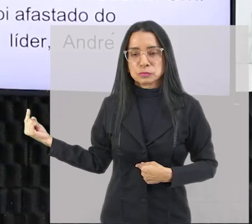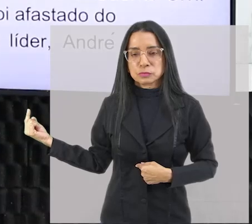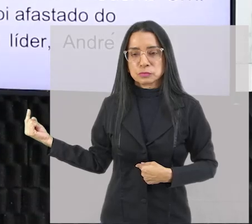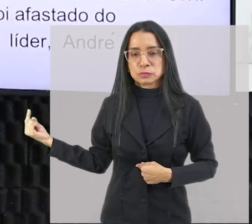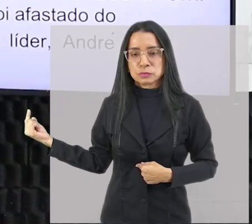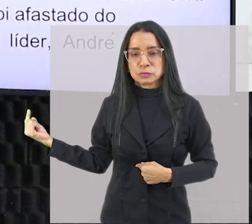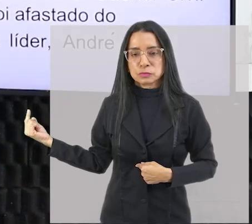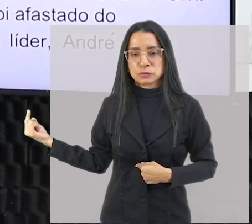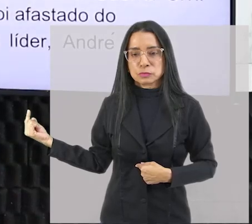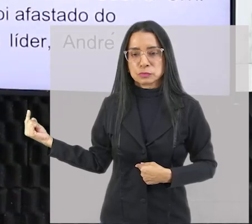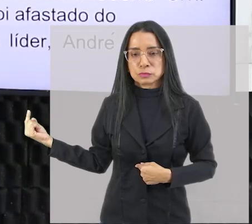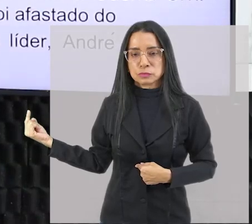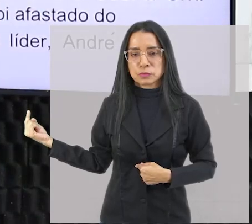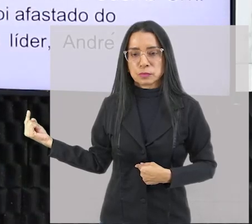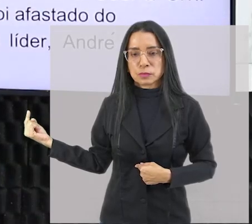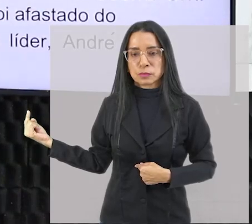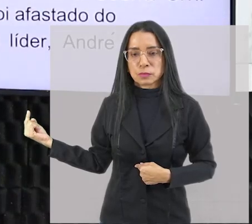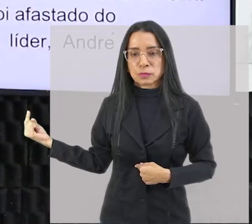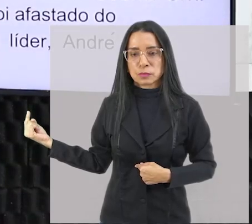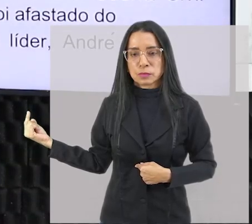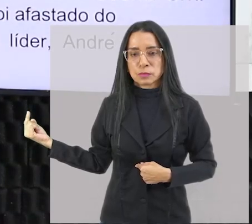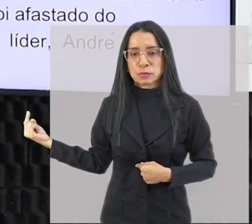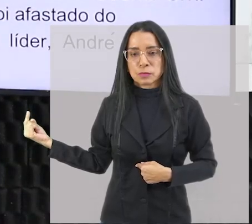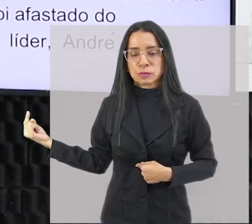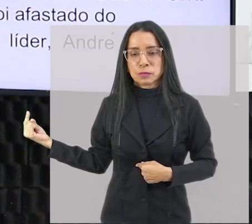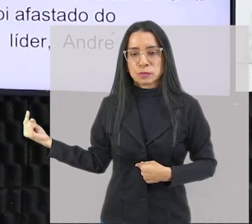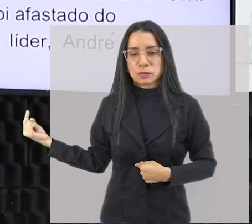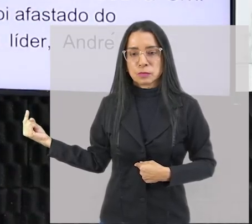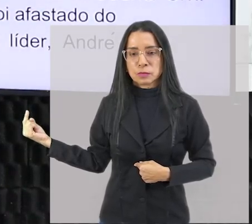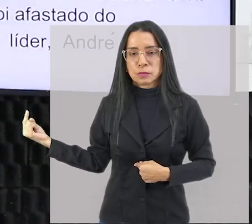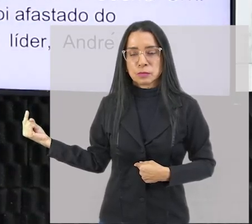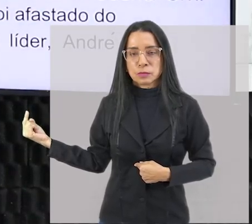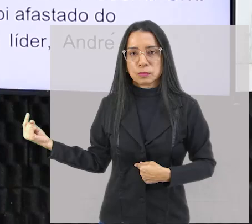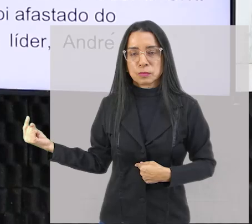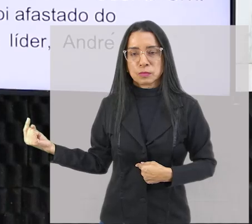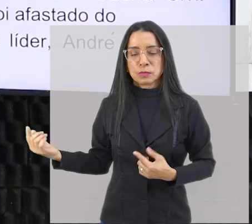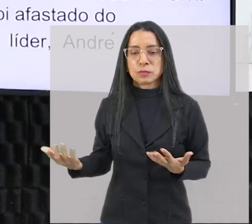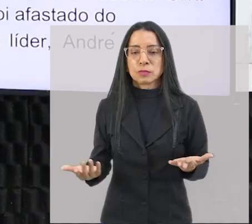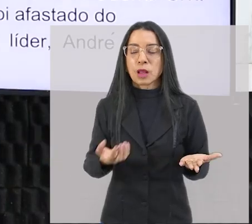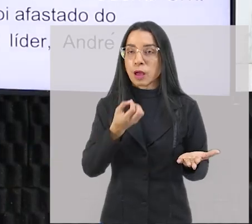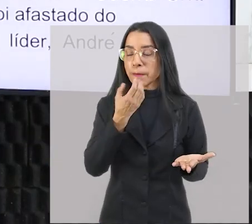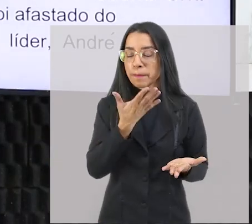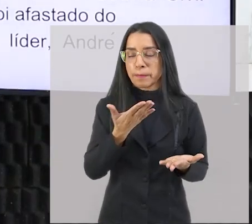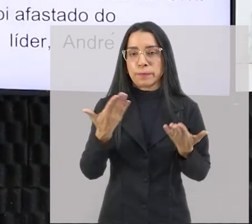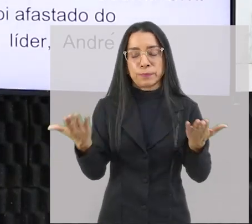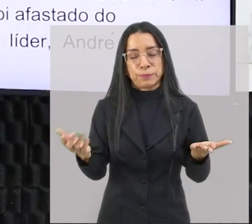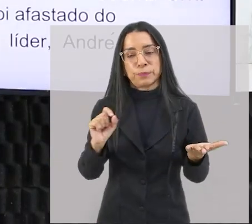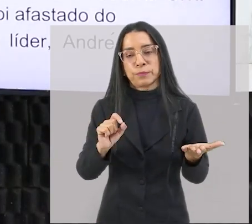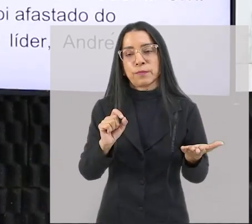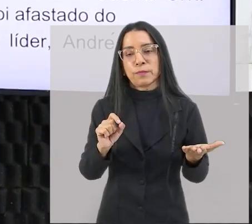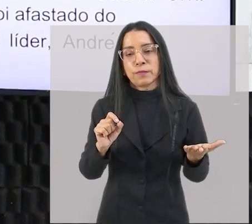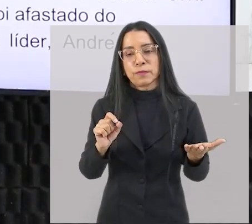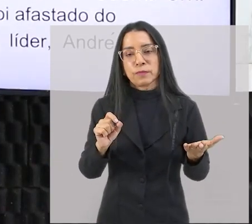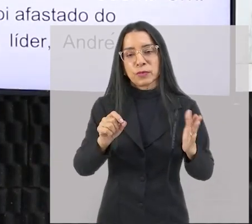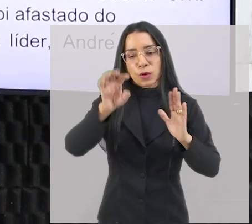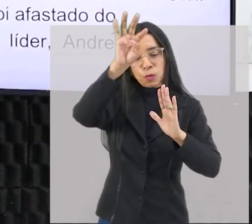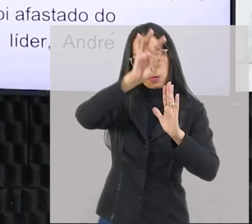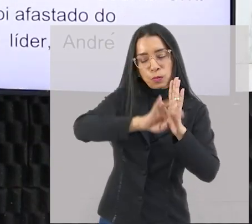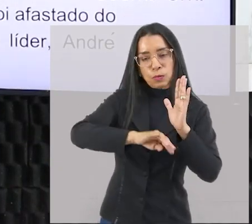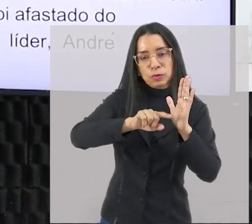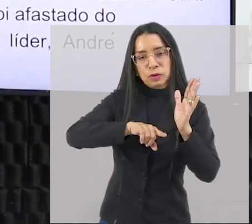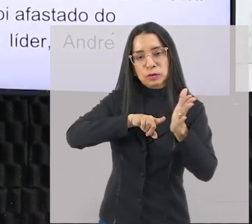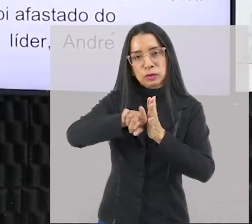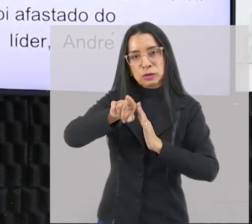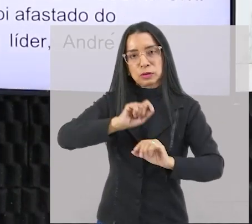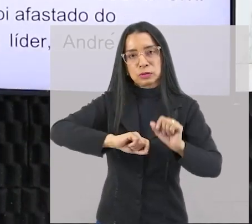movimento surrealista por seu líder André Breton. Bom, então, nesse caso, o texto da questão